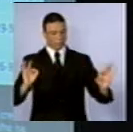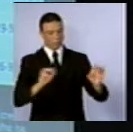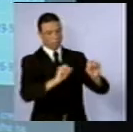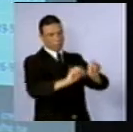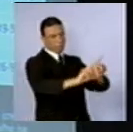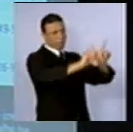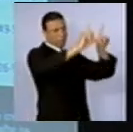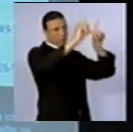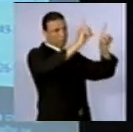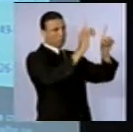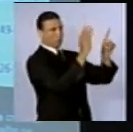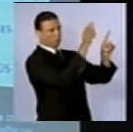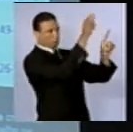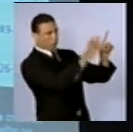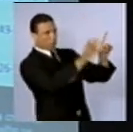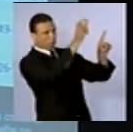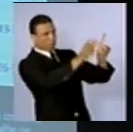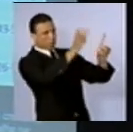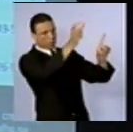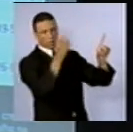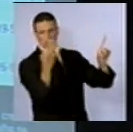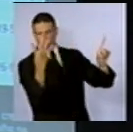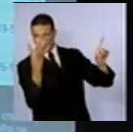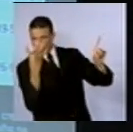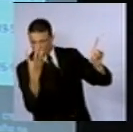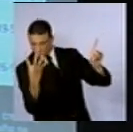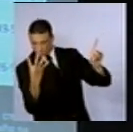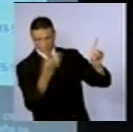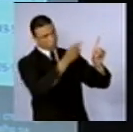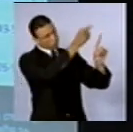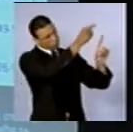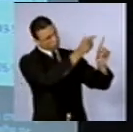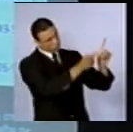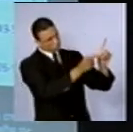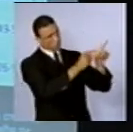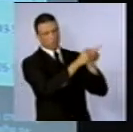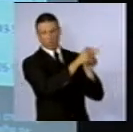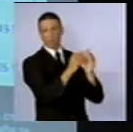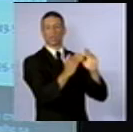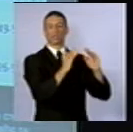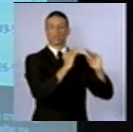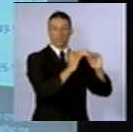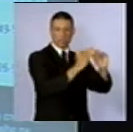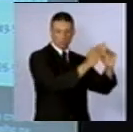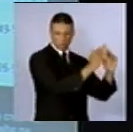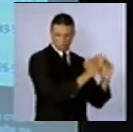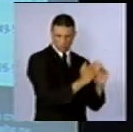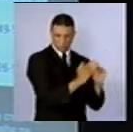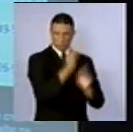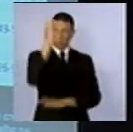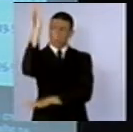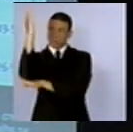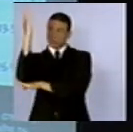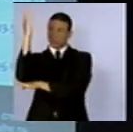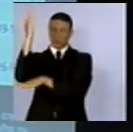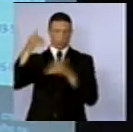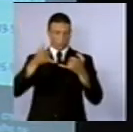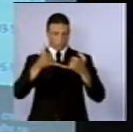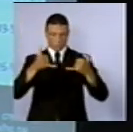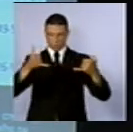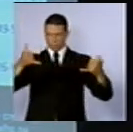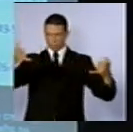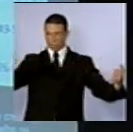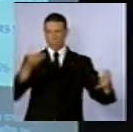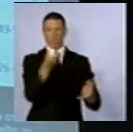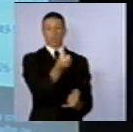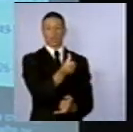quatro extratos então nós temos o extrato de 600 de residências né situadas A 600 ou mais metros de linha de